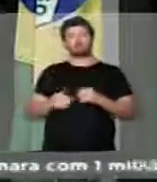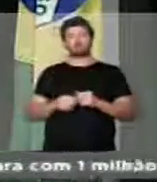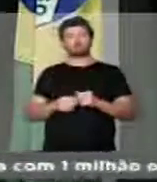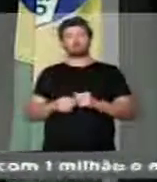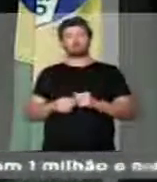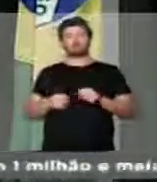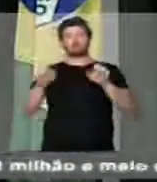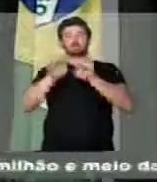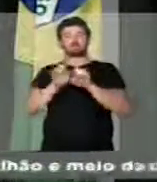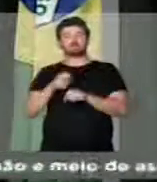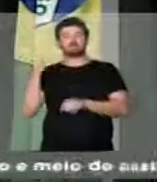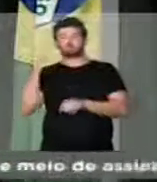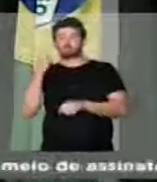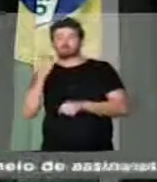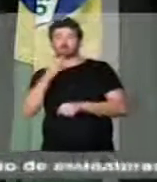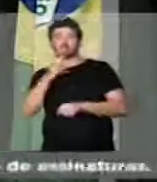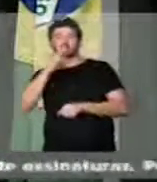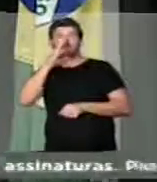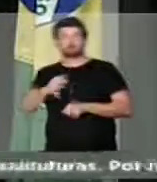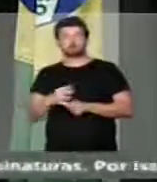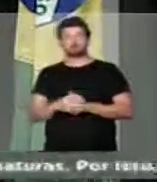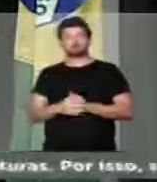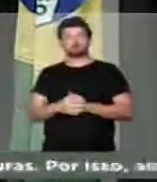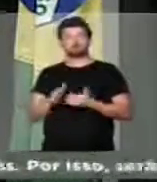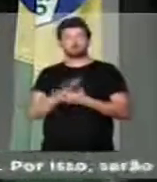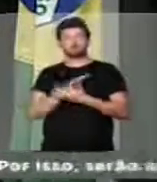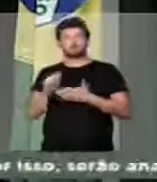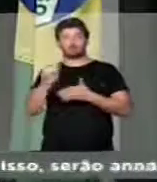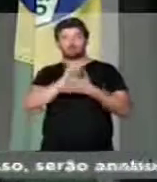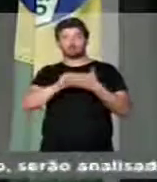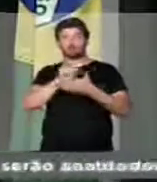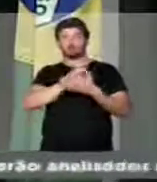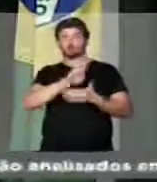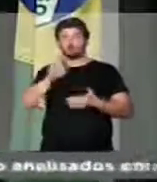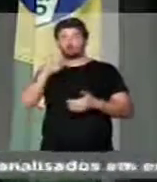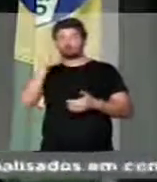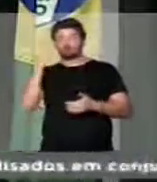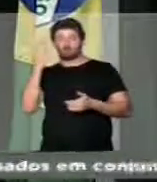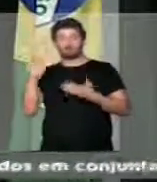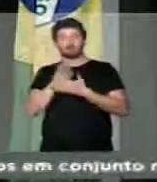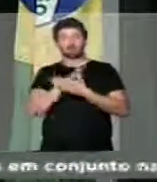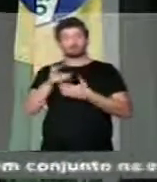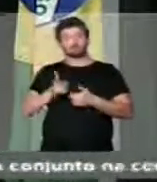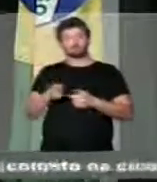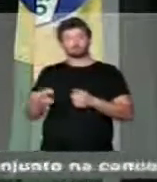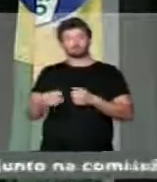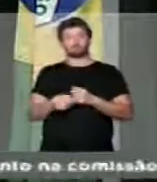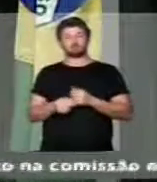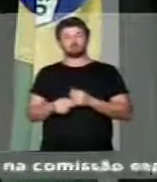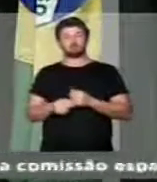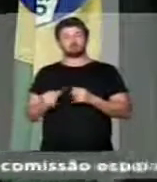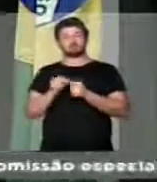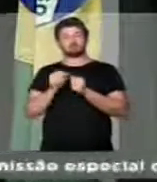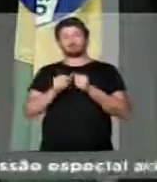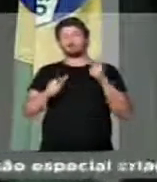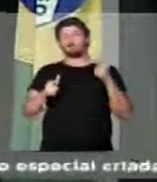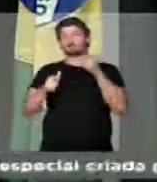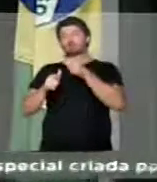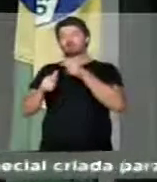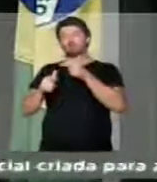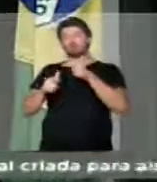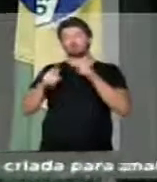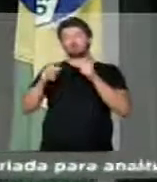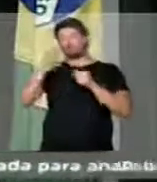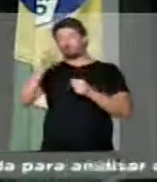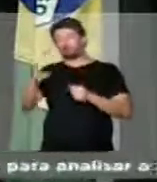e estruturas das acusações. Alguns apagaram seus nomes falsos. Outros continuam. Fazem insultos agora